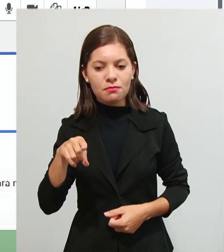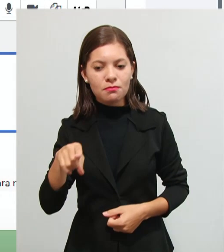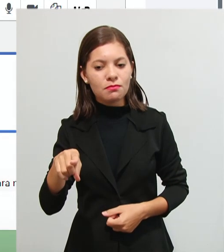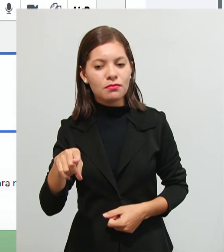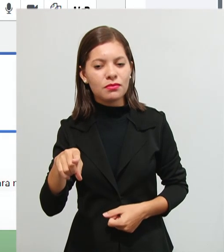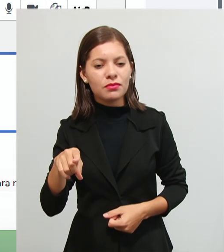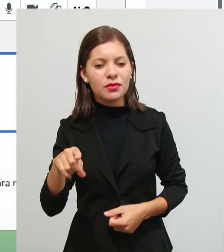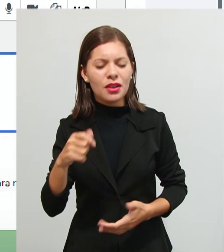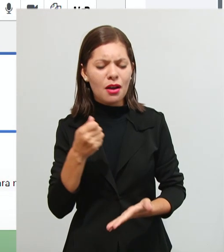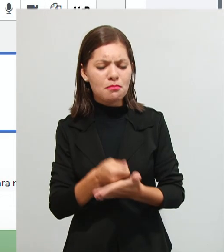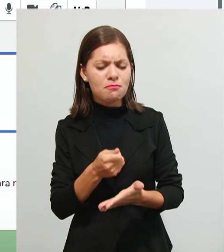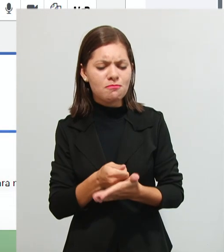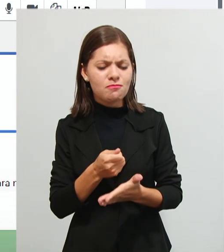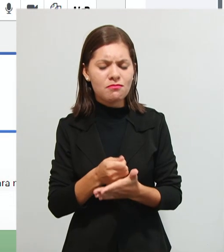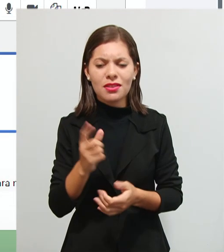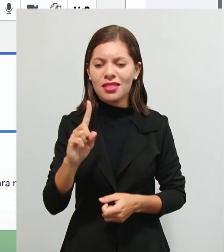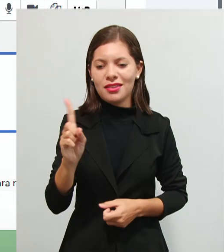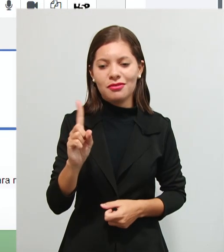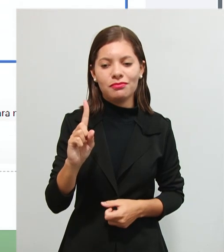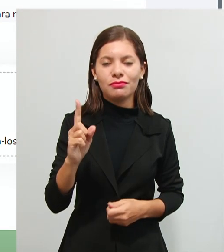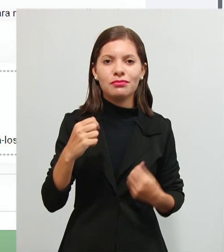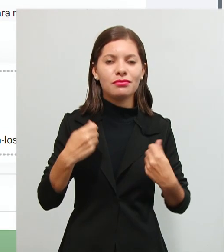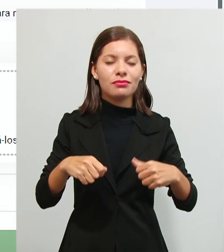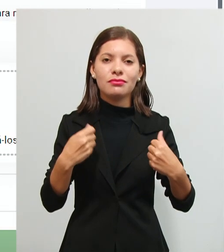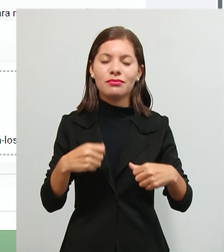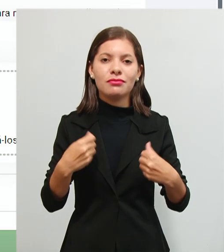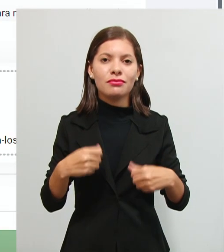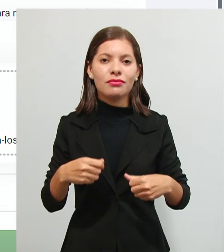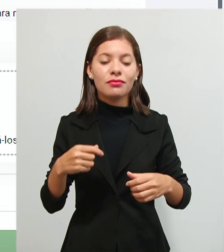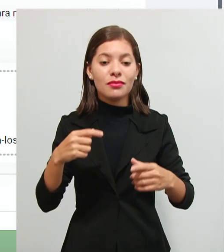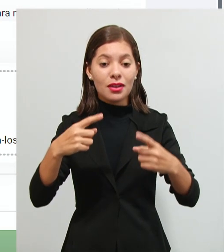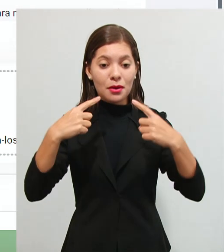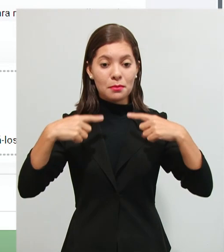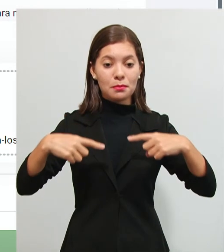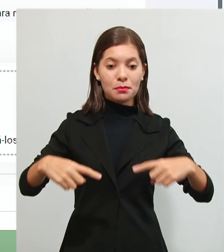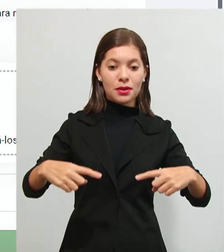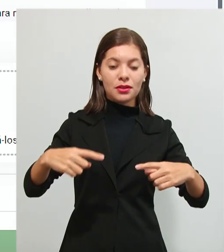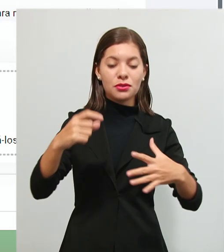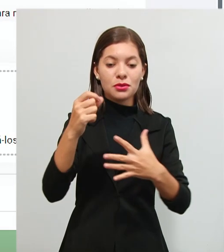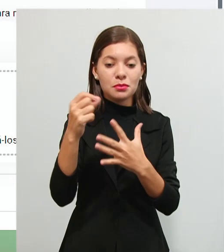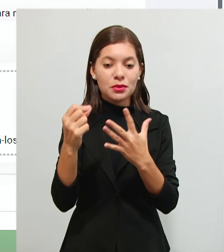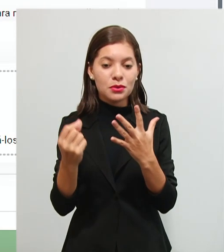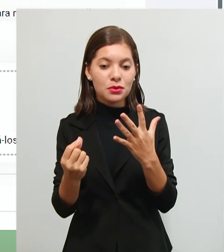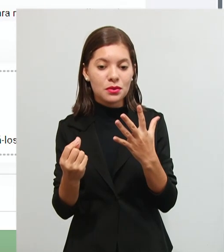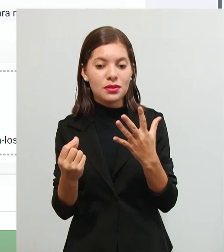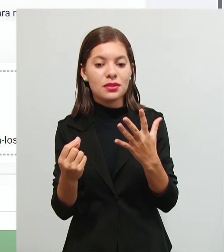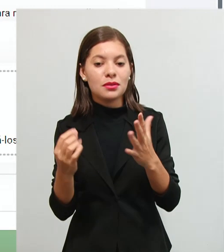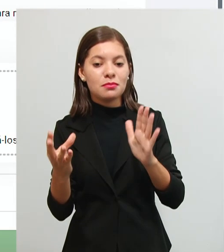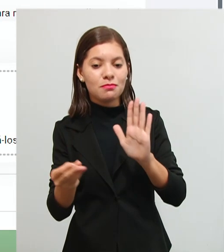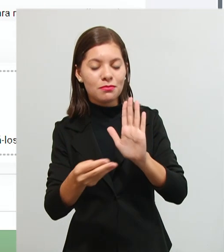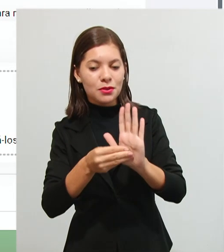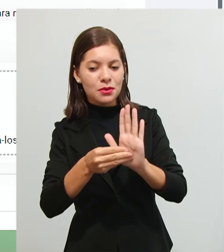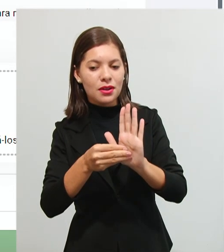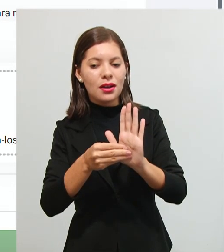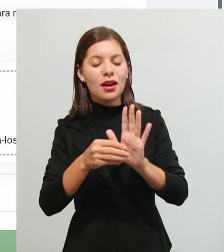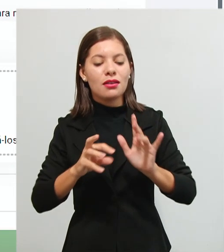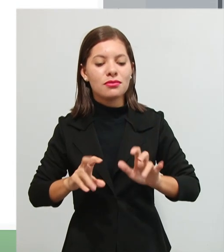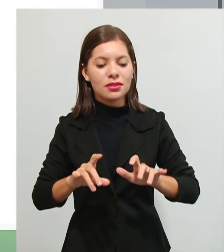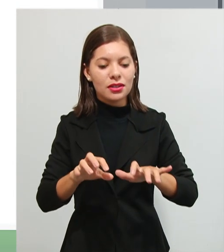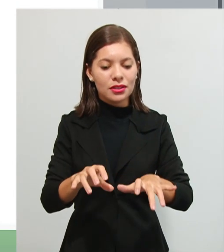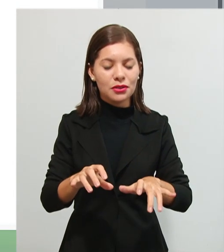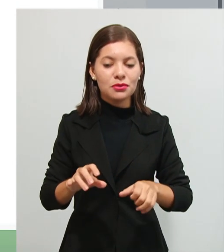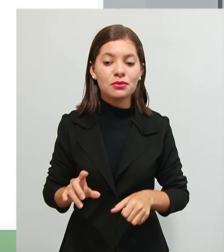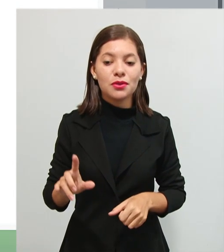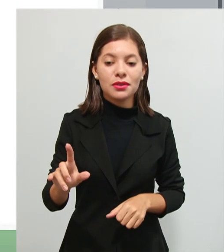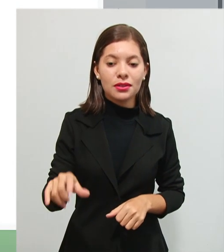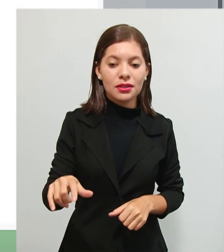não é obrigatório uma descrição. Abaixo vem as opções para você fazer a inserção dos arquivos. Então eu vou clicar